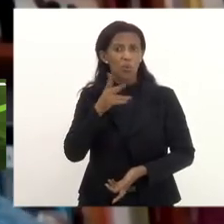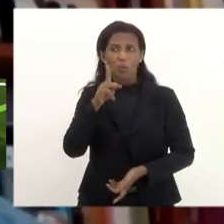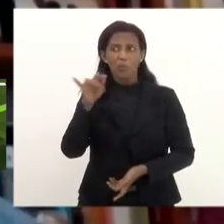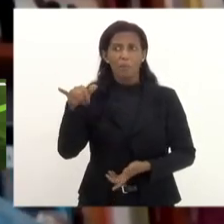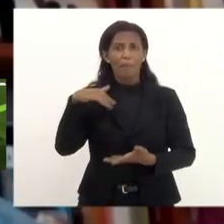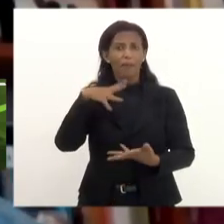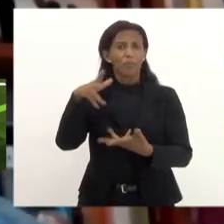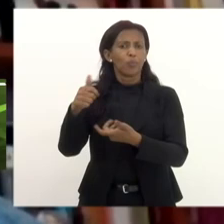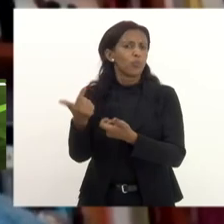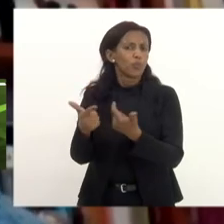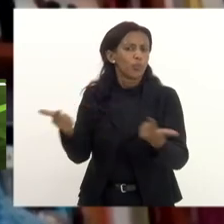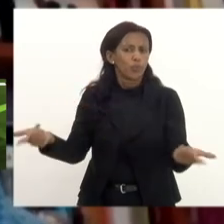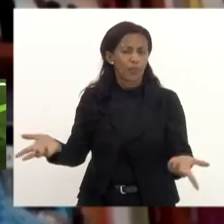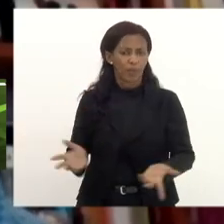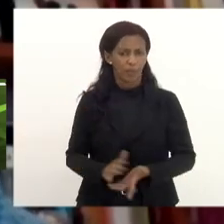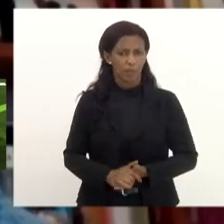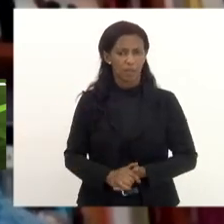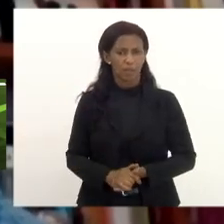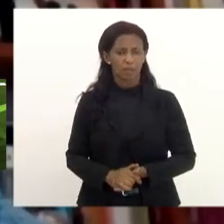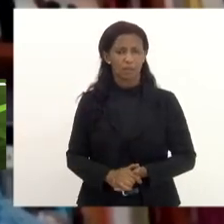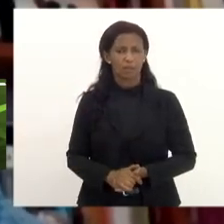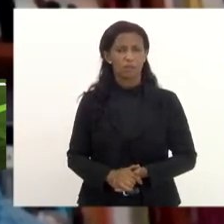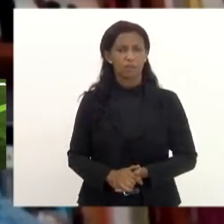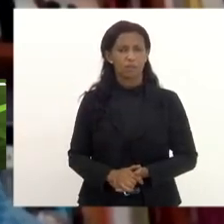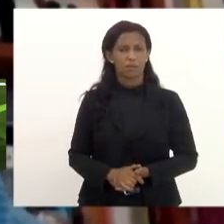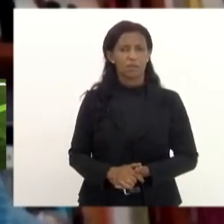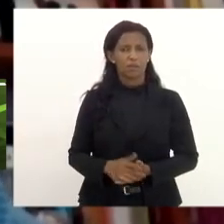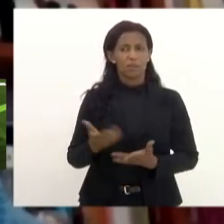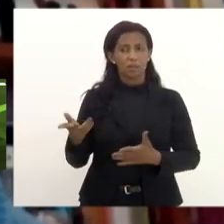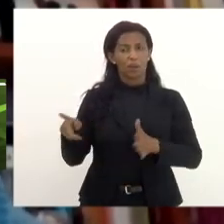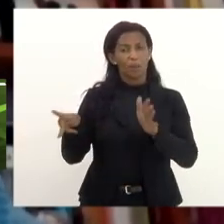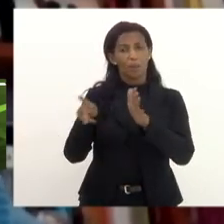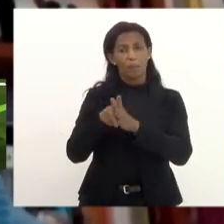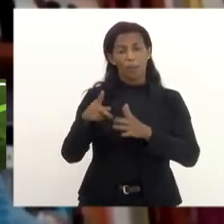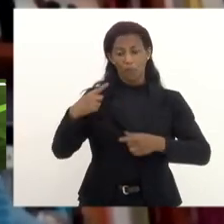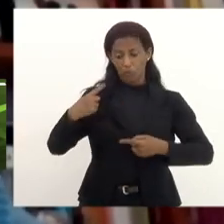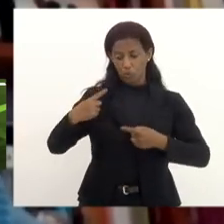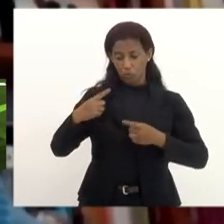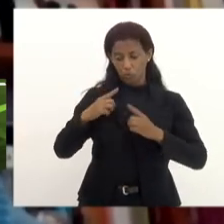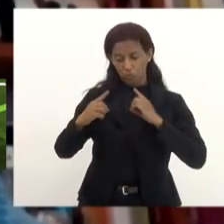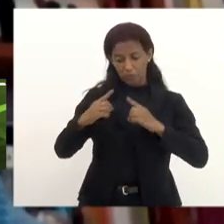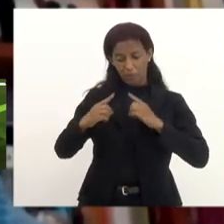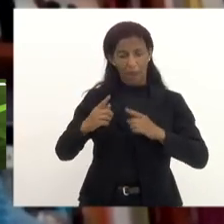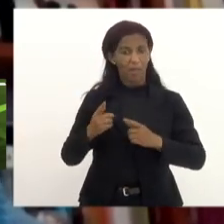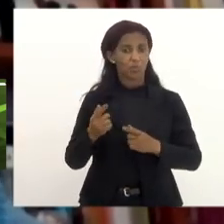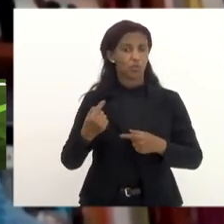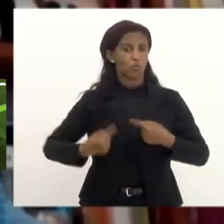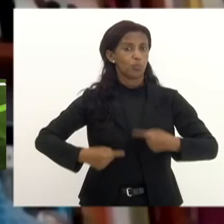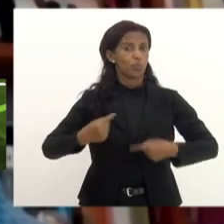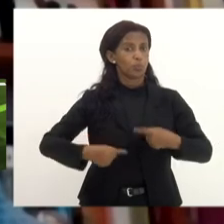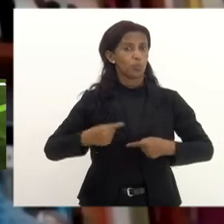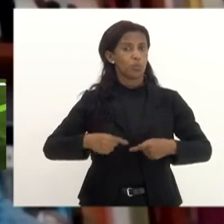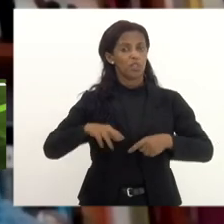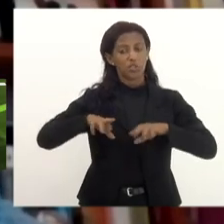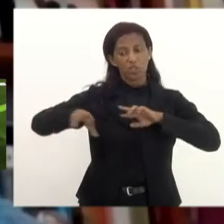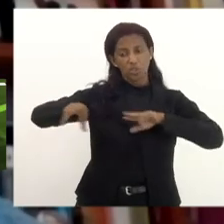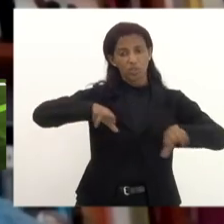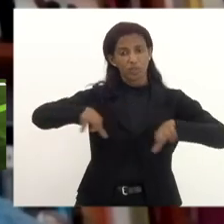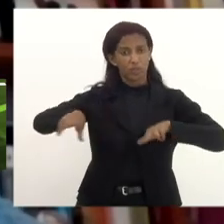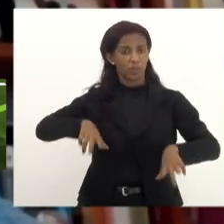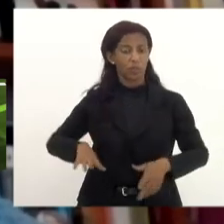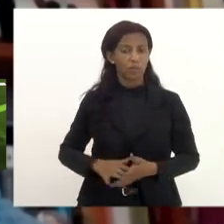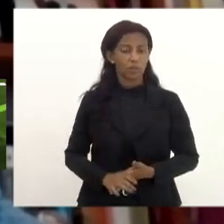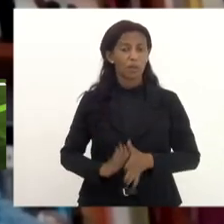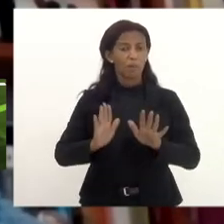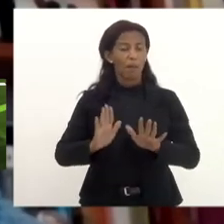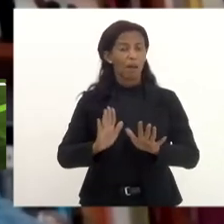industrializado. Então, não é uma questão de nacionalismo, é uma questão de debate de política econômica e de visões teóricas, né?